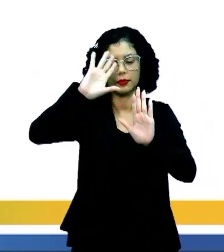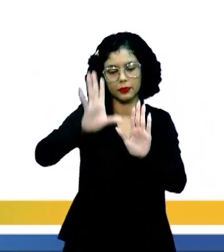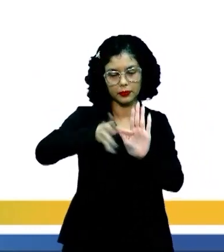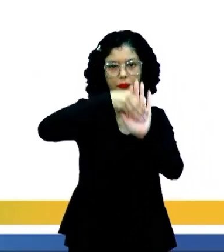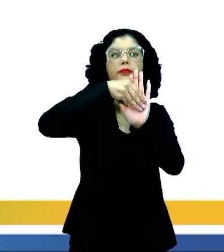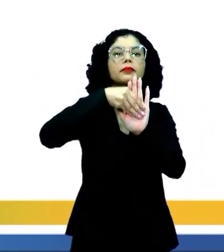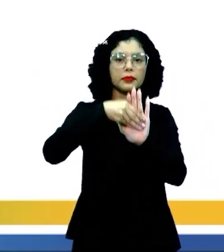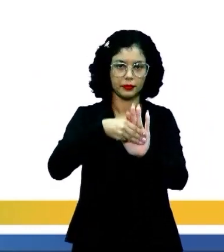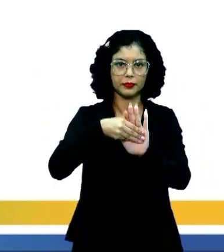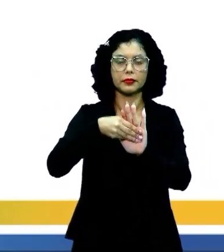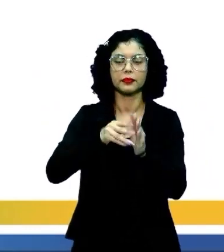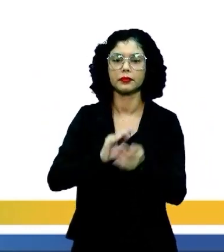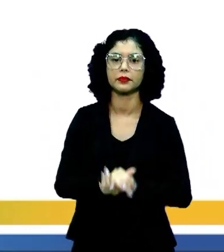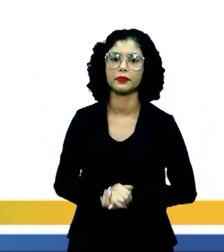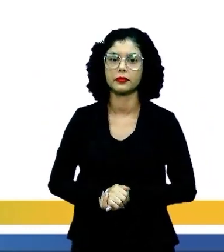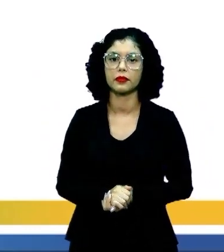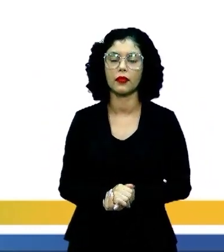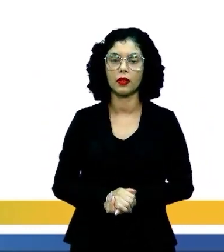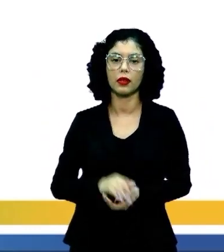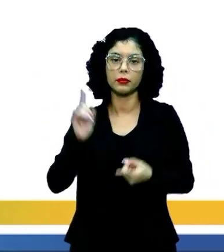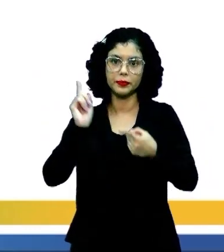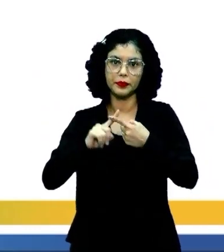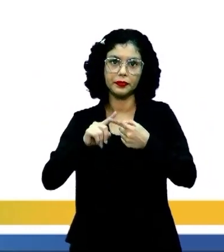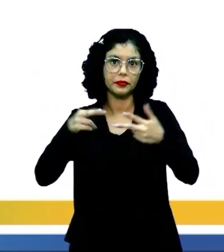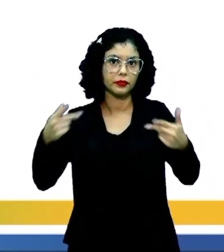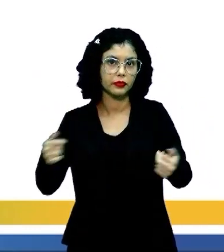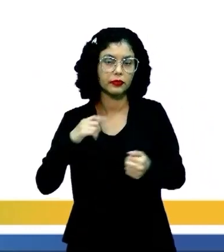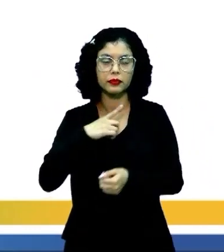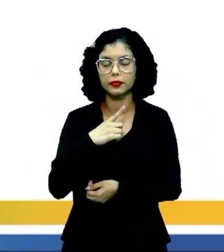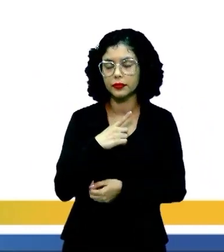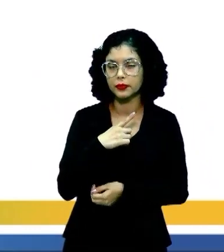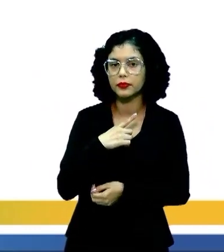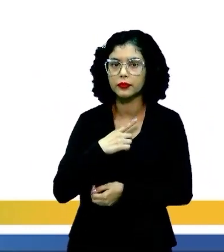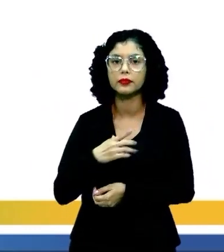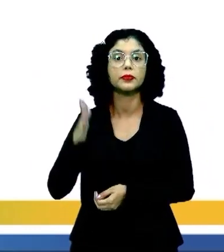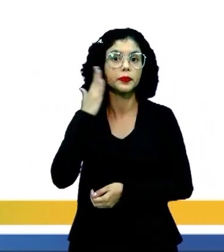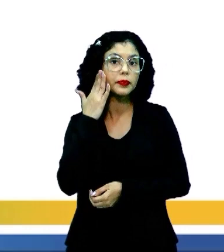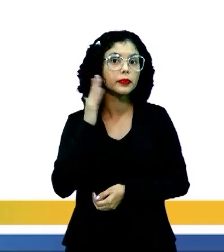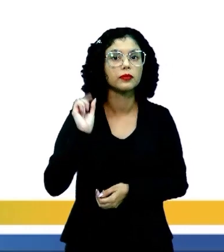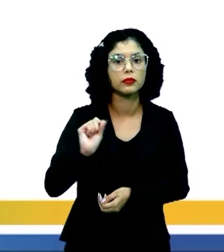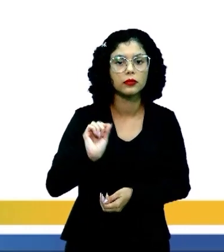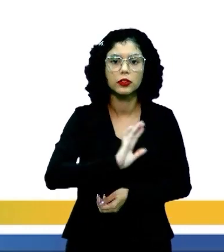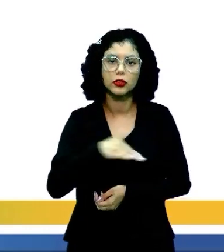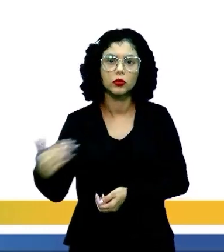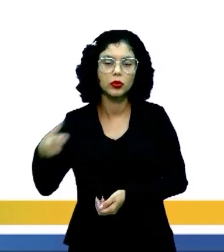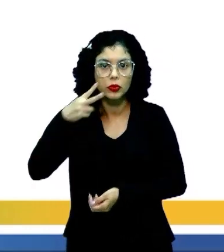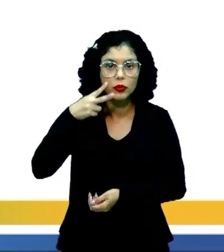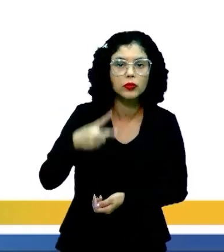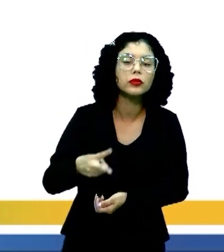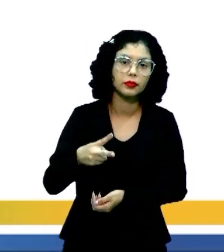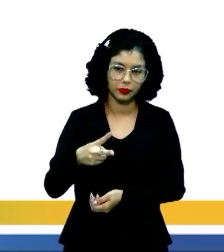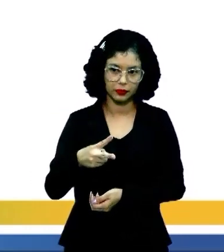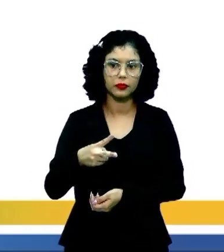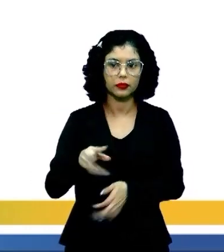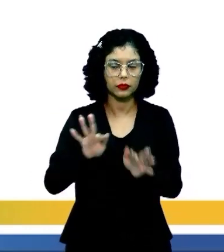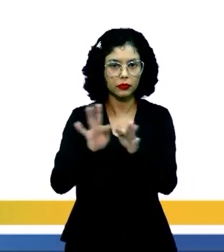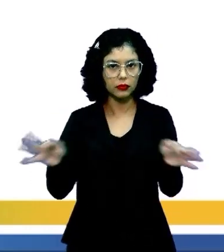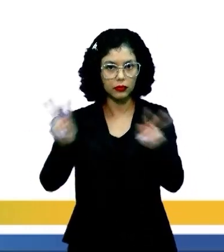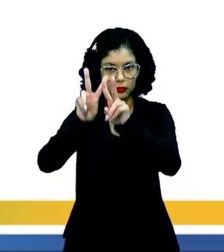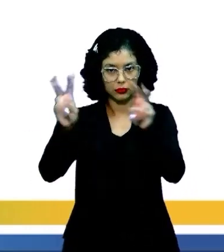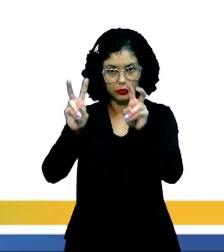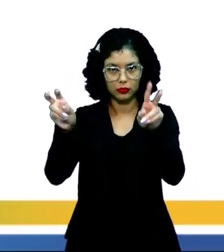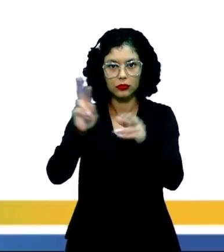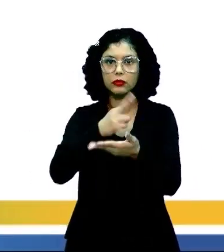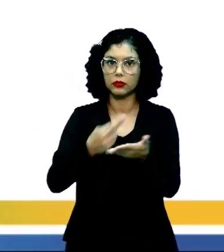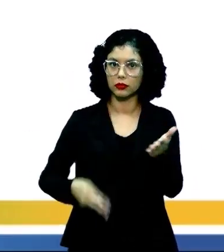agregados aí às palavras. A primeira coisa que você tem que entender quando se deparar com a frase tema